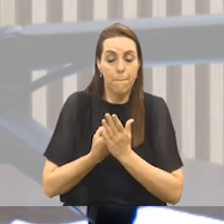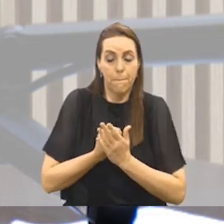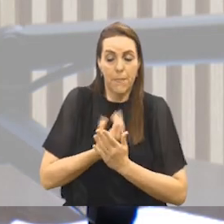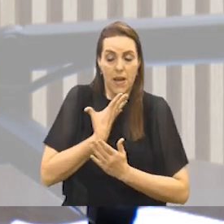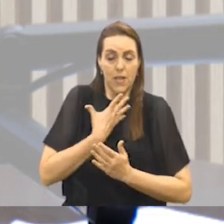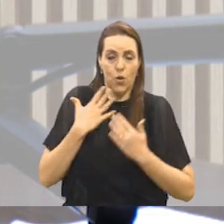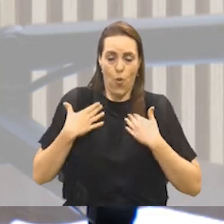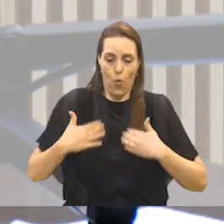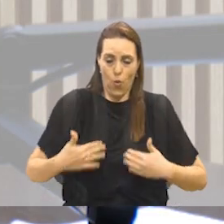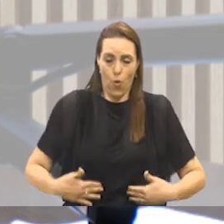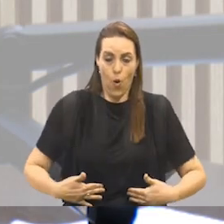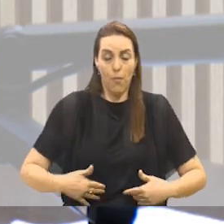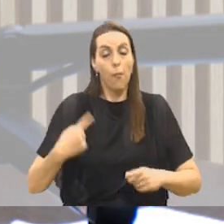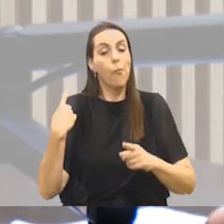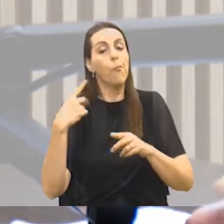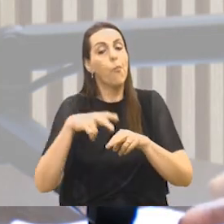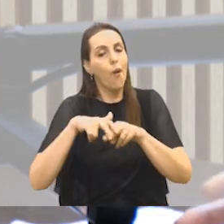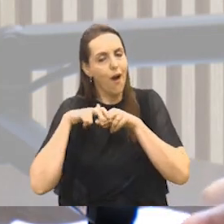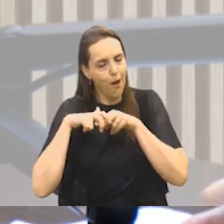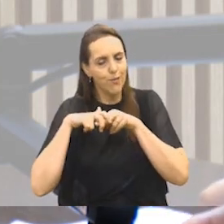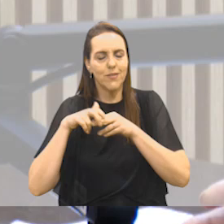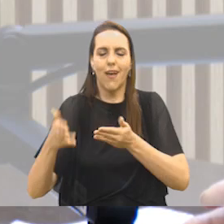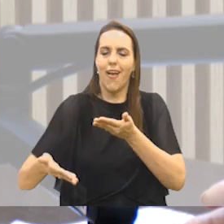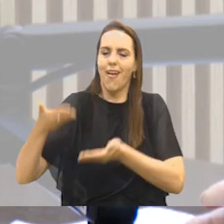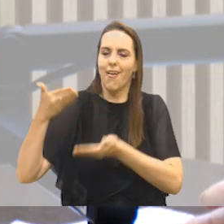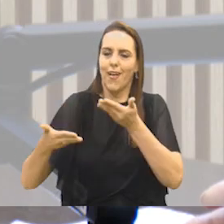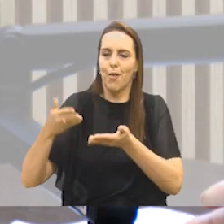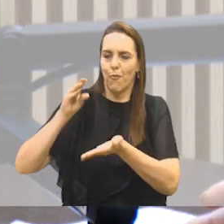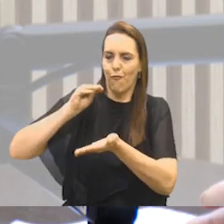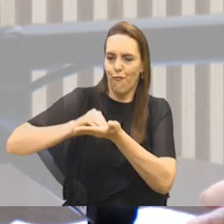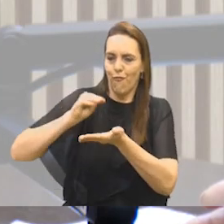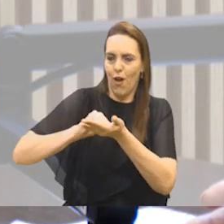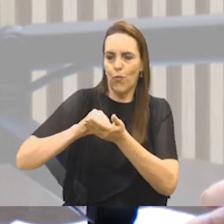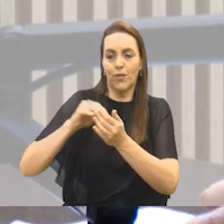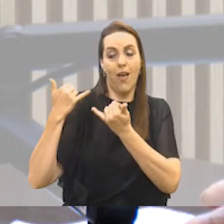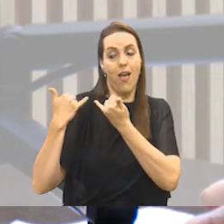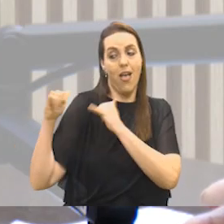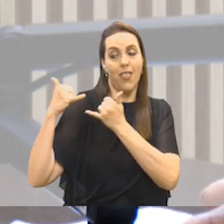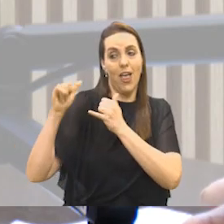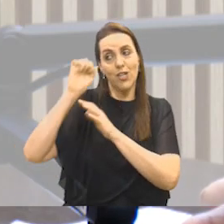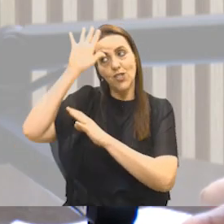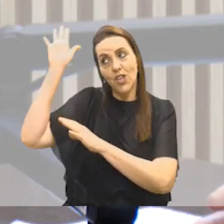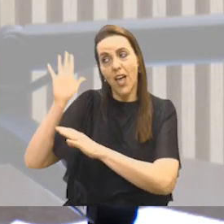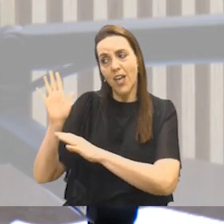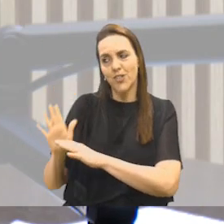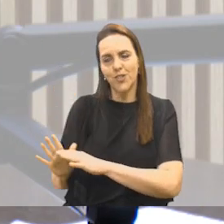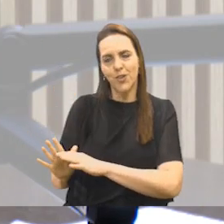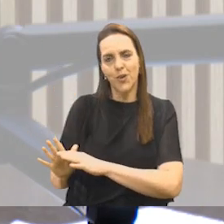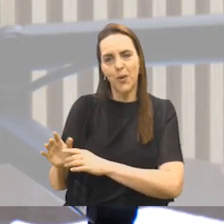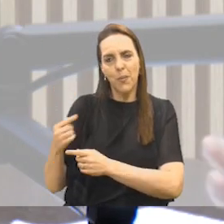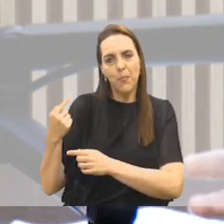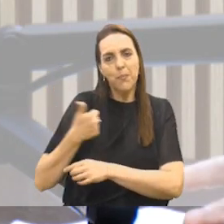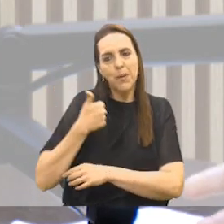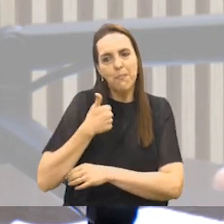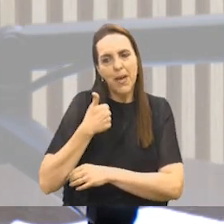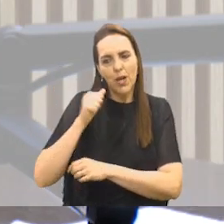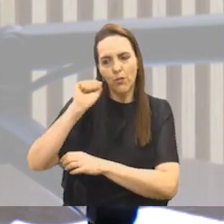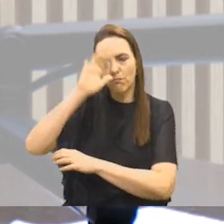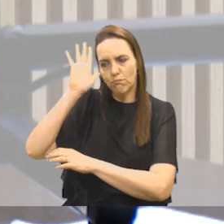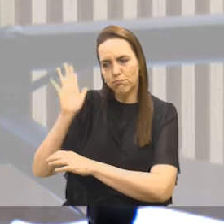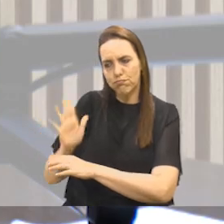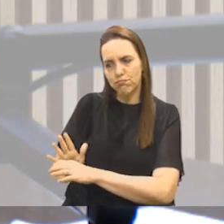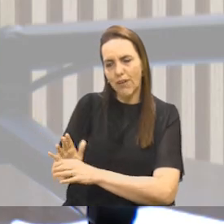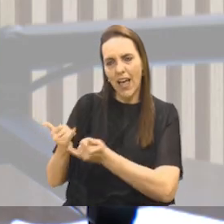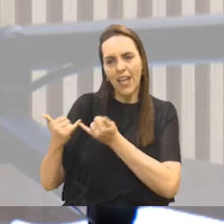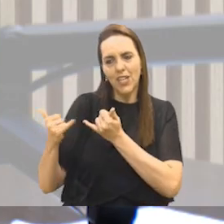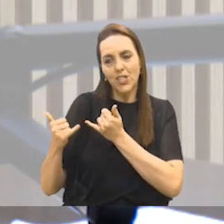corpo físico por conta do desequilíbrio do campo energético. Então, tudo se manifesta primeiro no sutil para depois